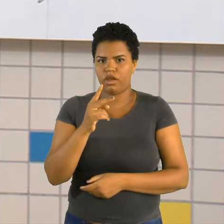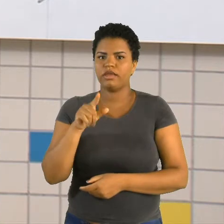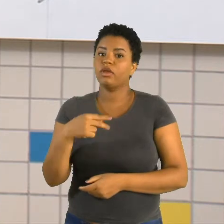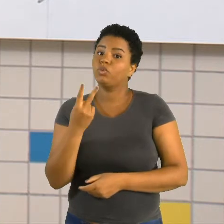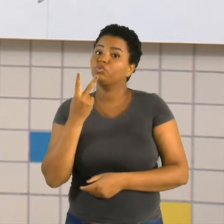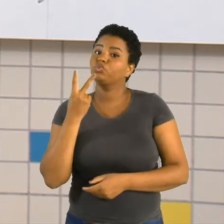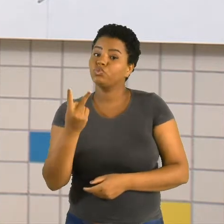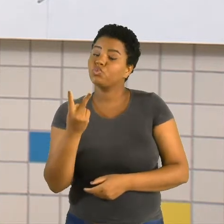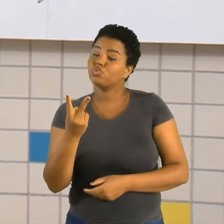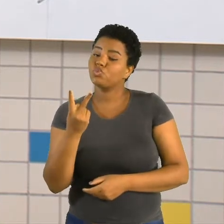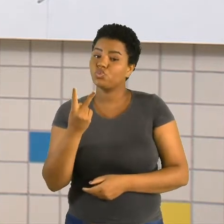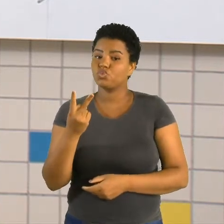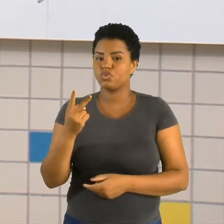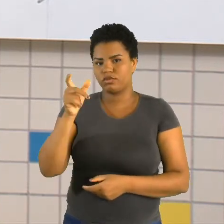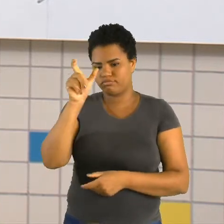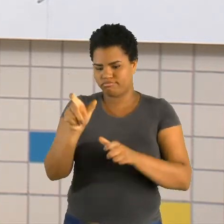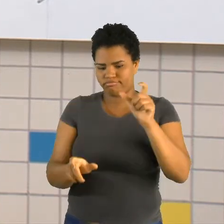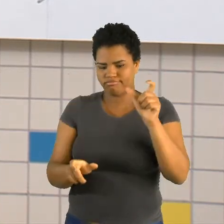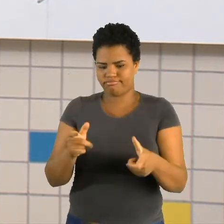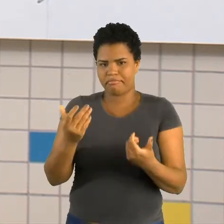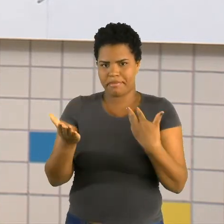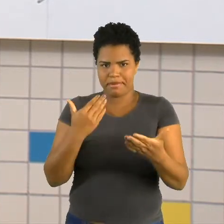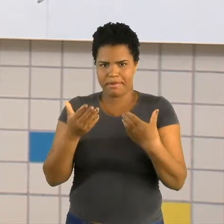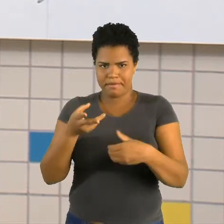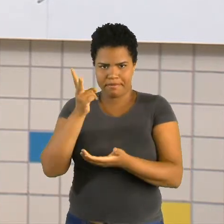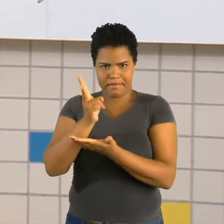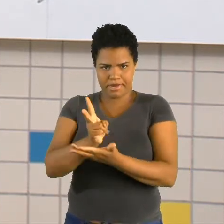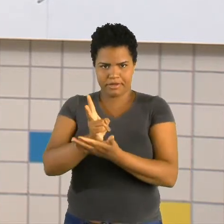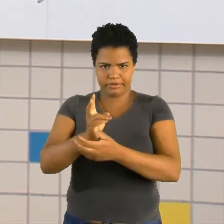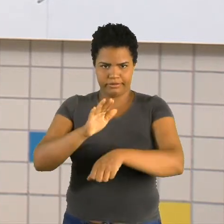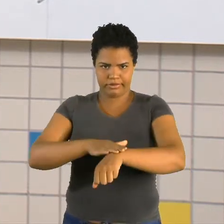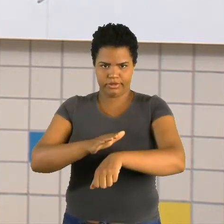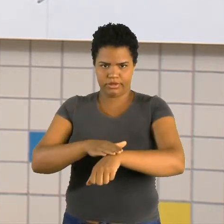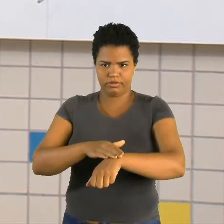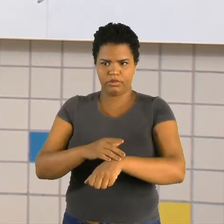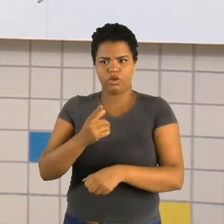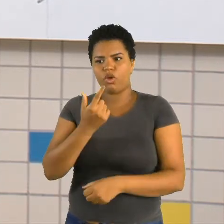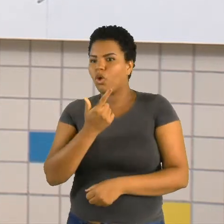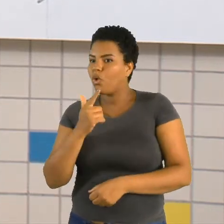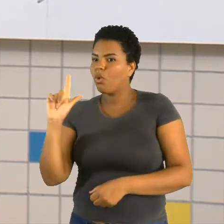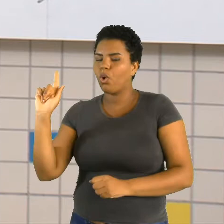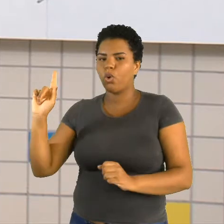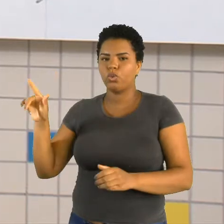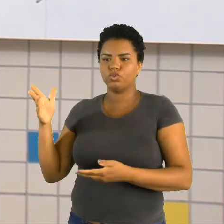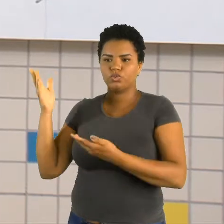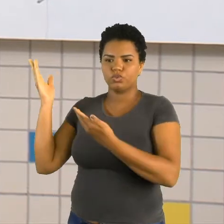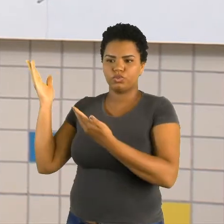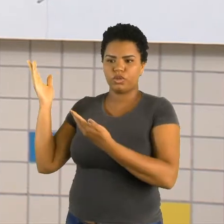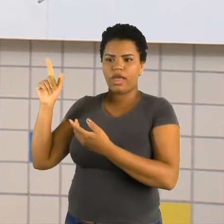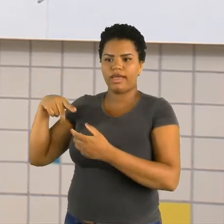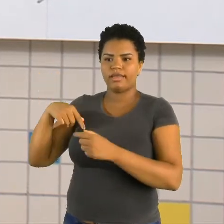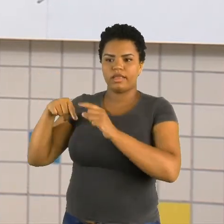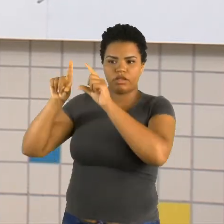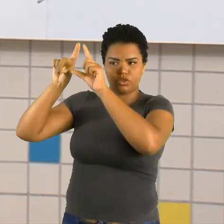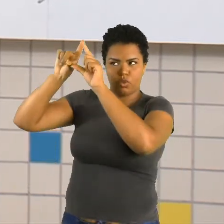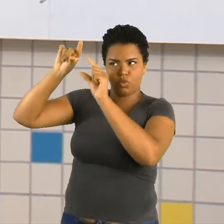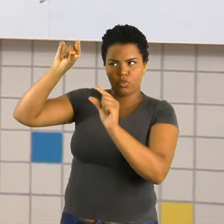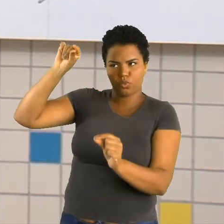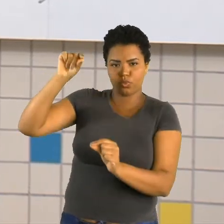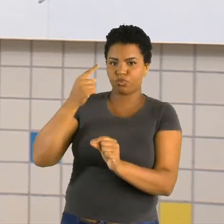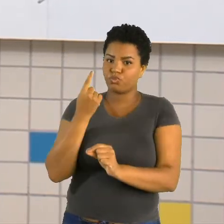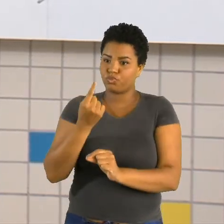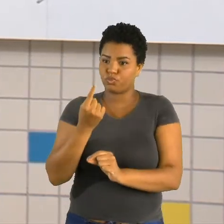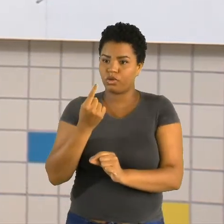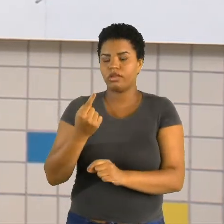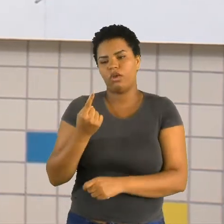mesmo tempo. Observe esse outro balão. Quantos rabichos eu tenho? Apenas 1. Então vai ser uma personagem.